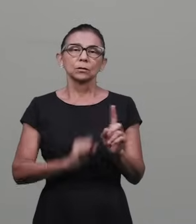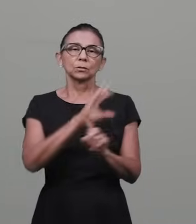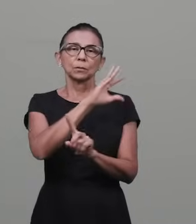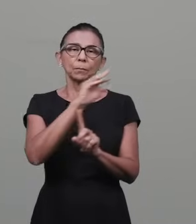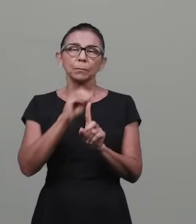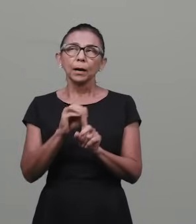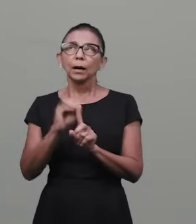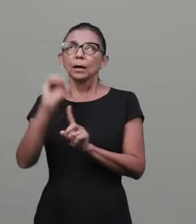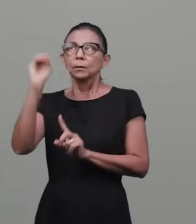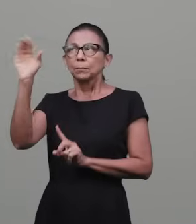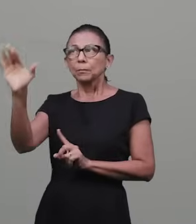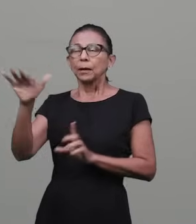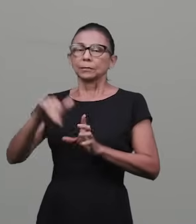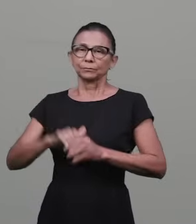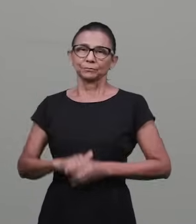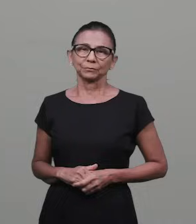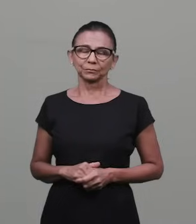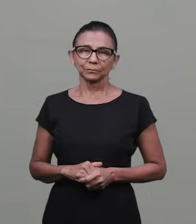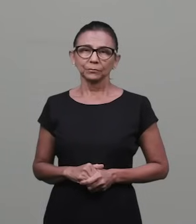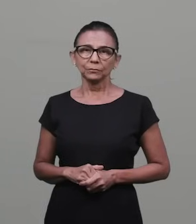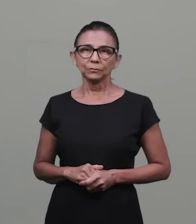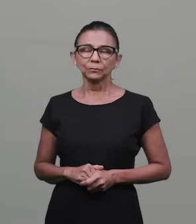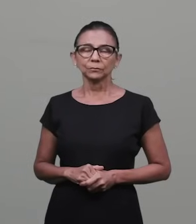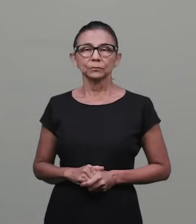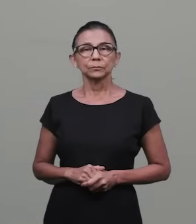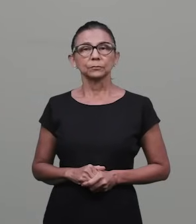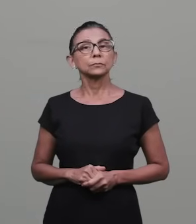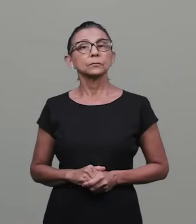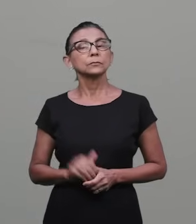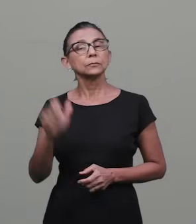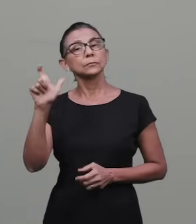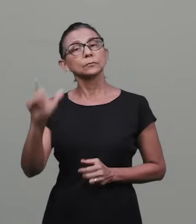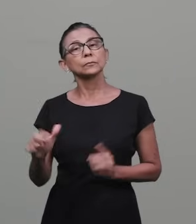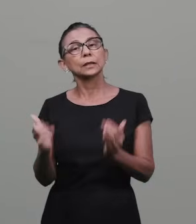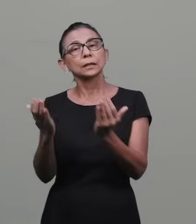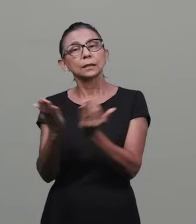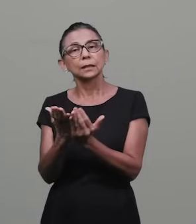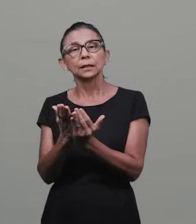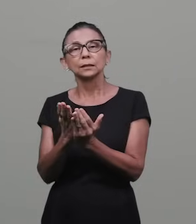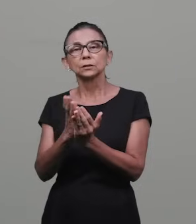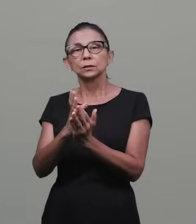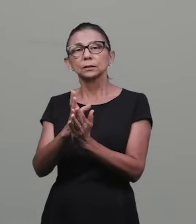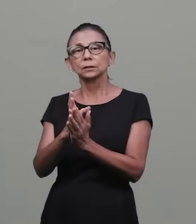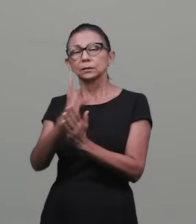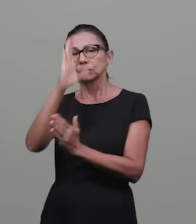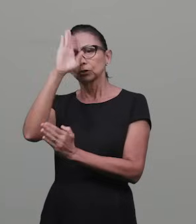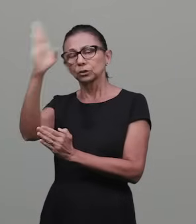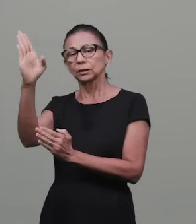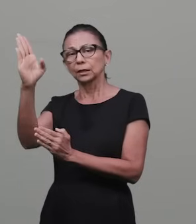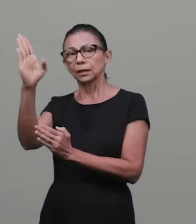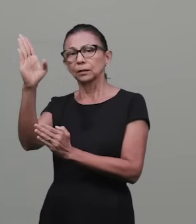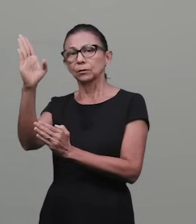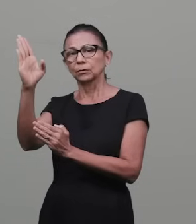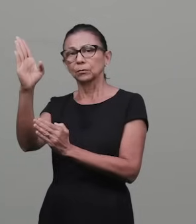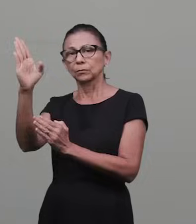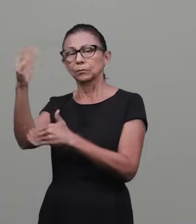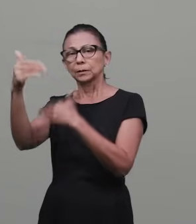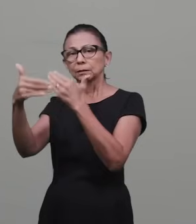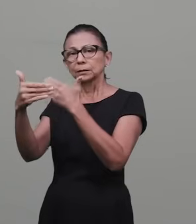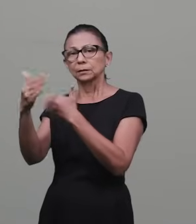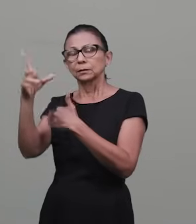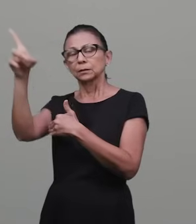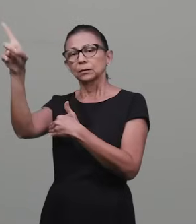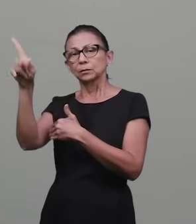o sacerdote do crente, o crente, passou a ter esse acesso direto ao Pai, direto a Deus, direto através